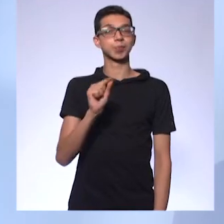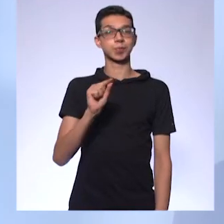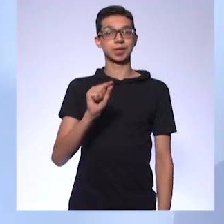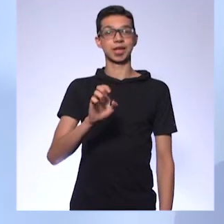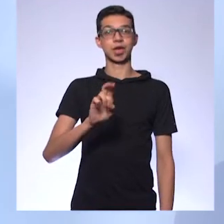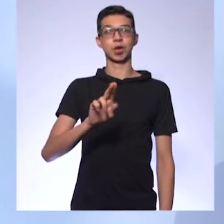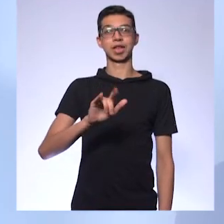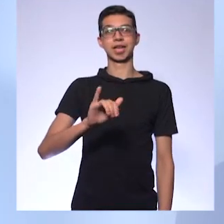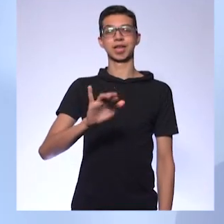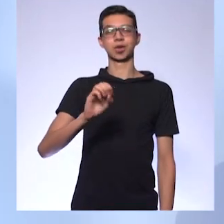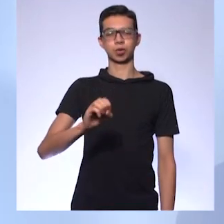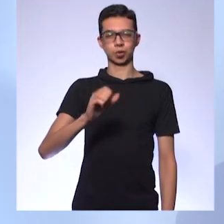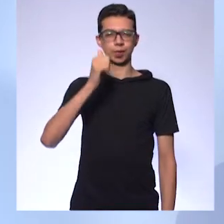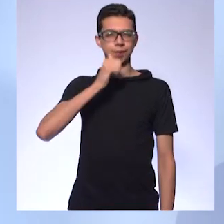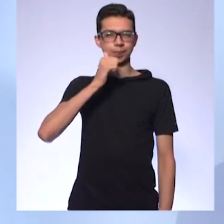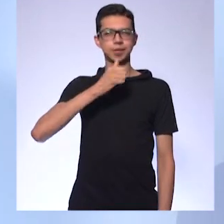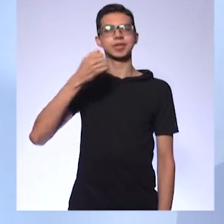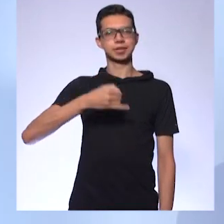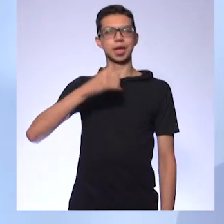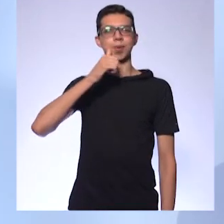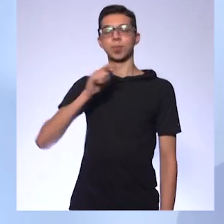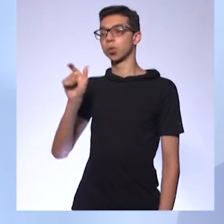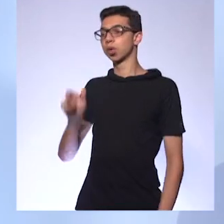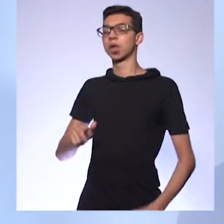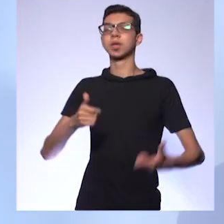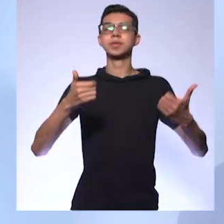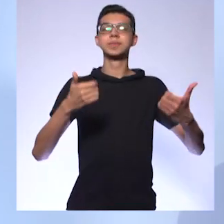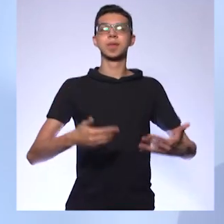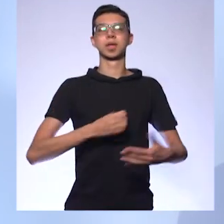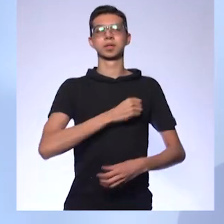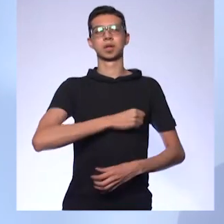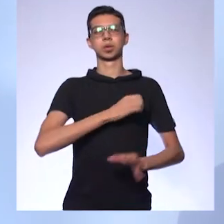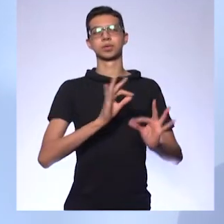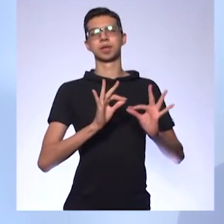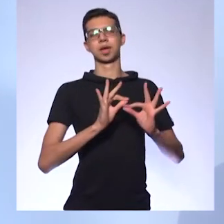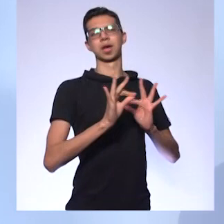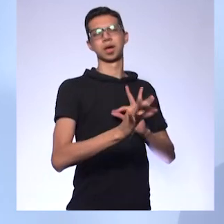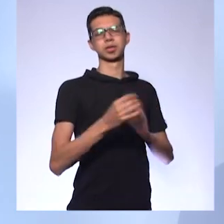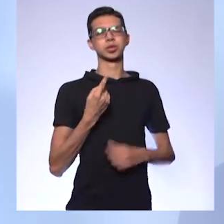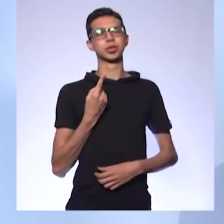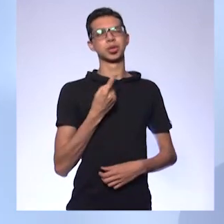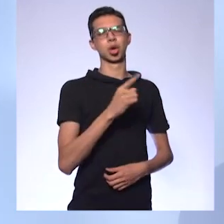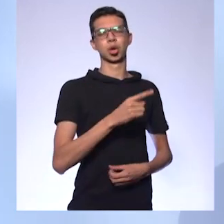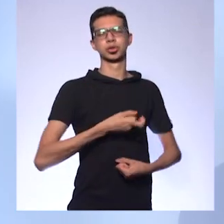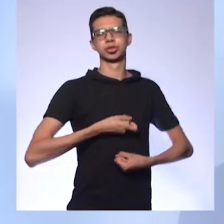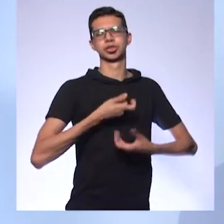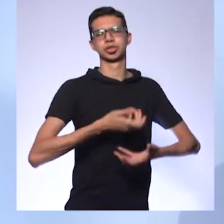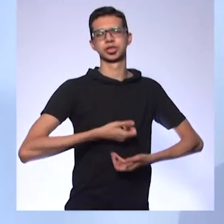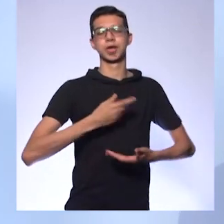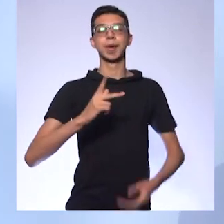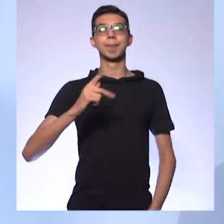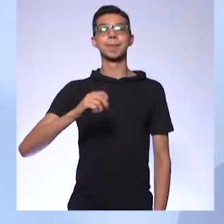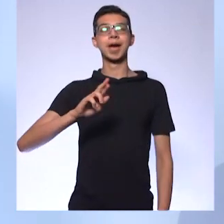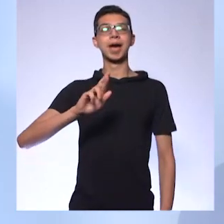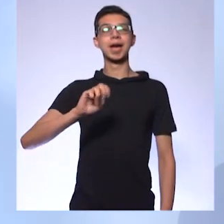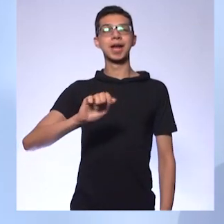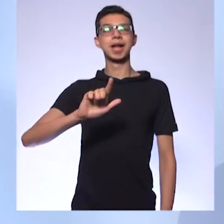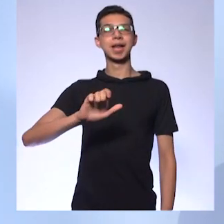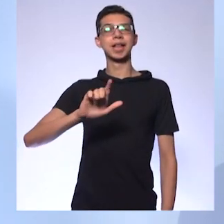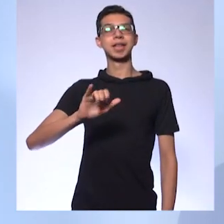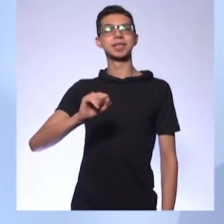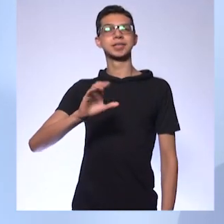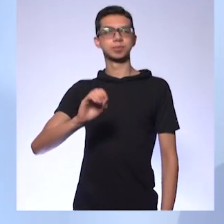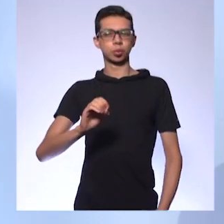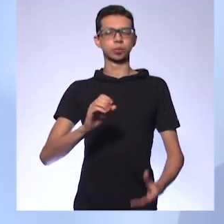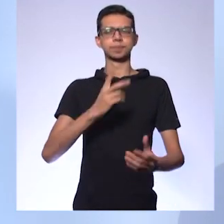falando pro homem, ou seja, da distância, daí a saudade. Perfeito. Paralelismos é uma espécie de refrãozinho que acontece na cantiga.